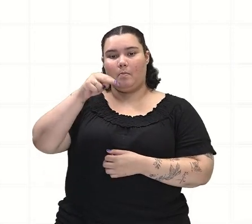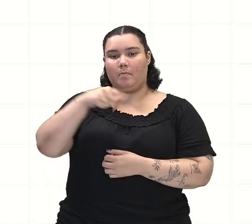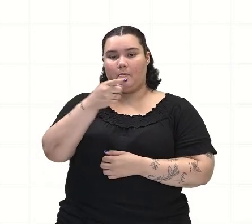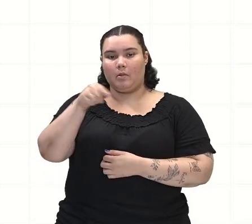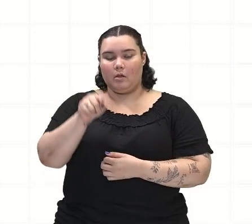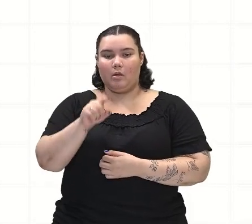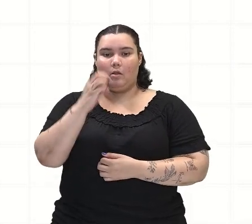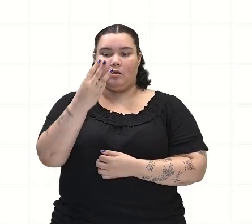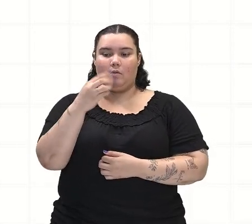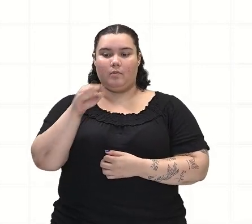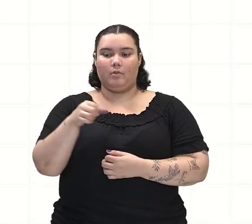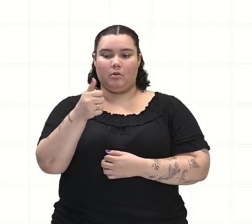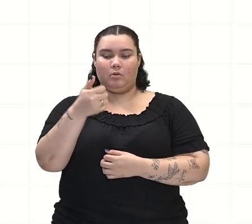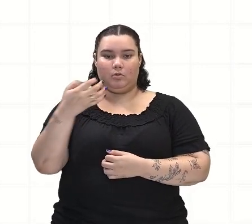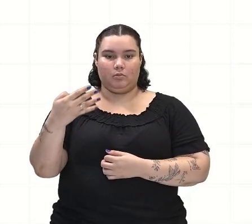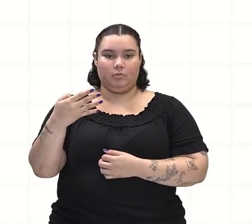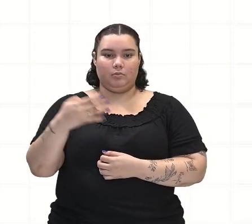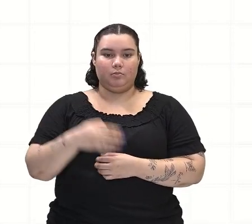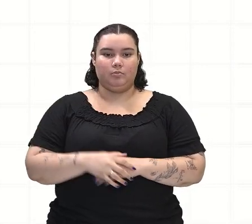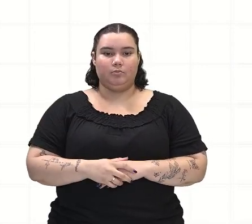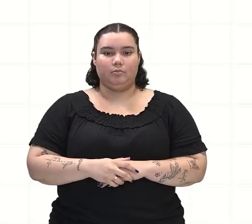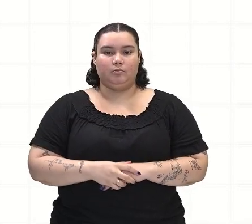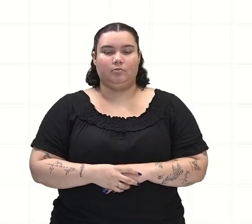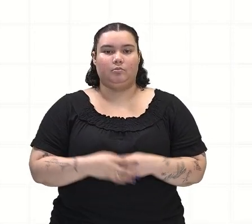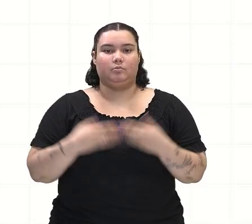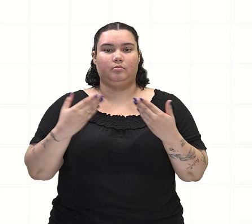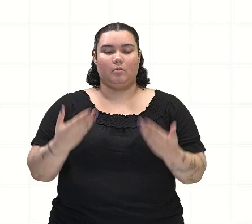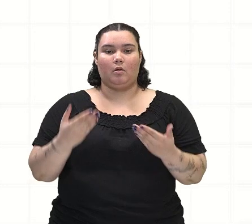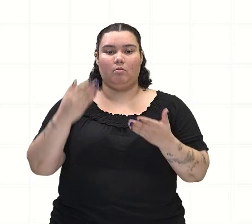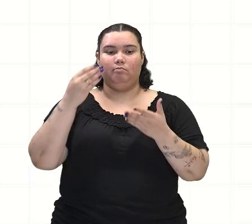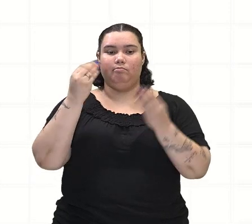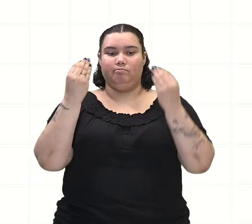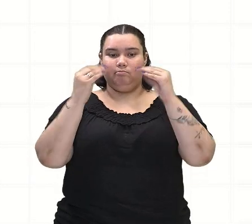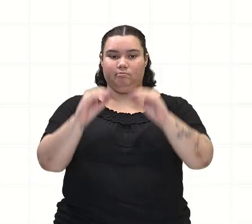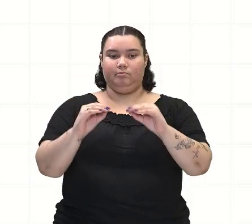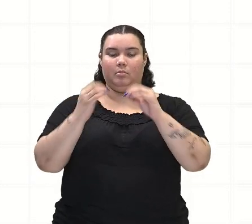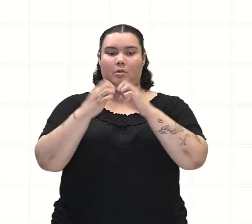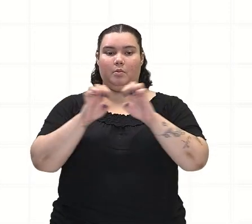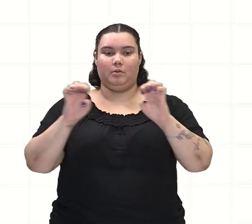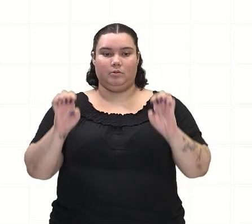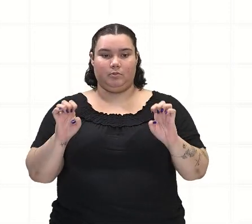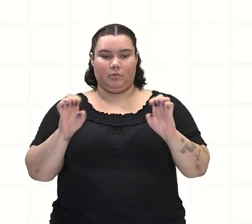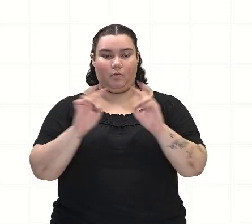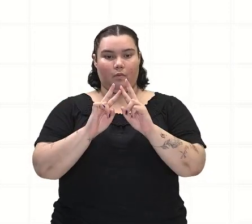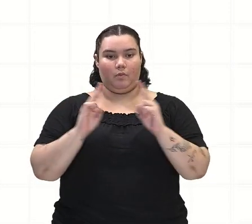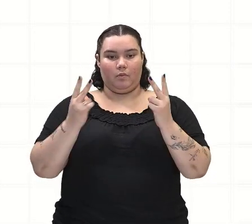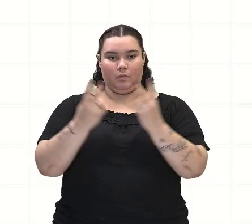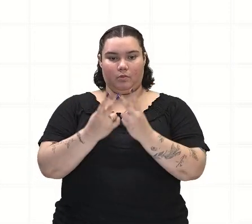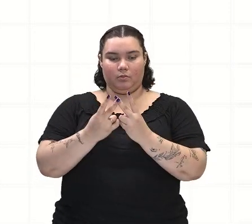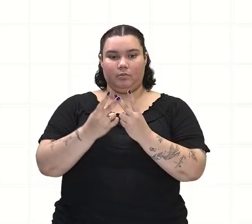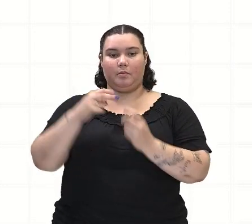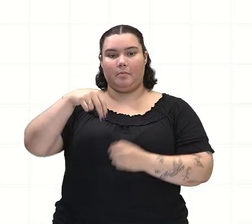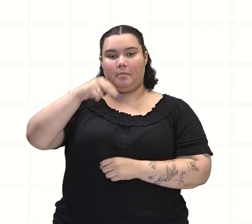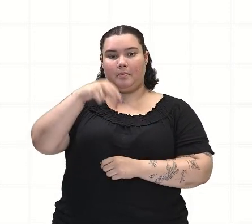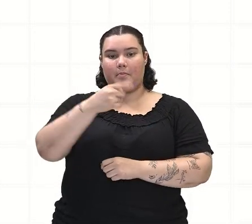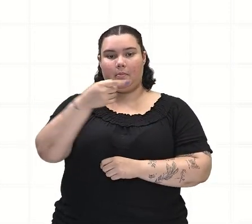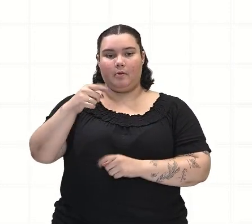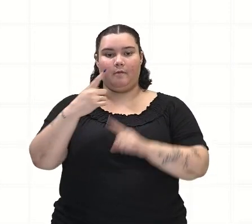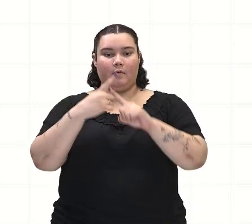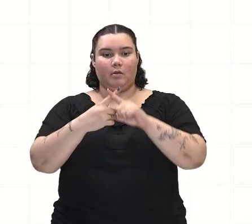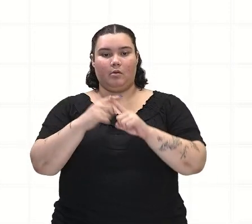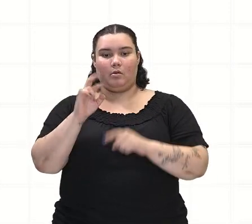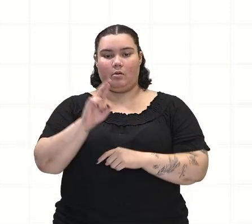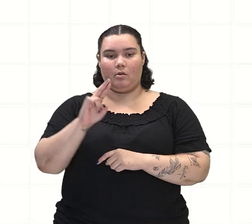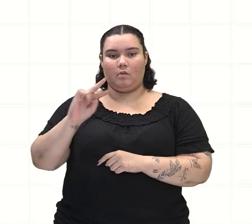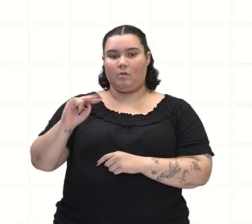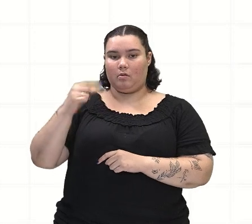aqui o π 3,14. Então, a gente vai escrever a fórmula do volume do cilindro, π vezes R